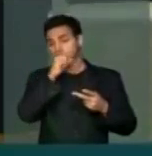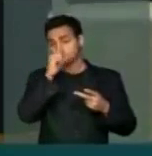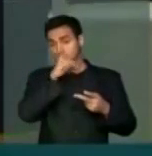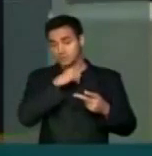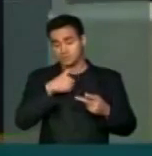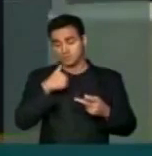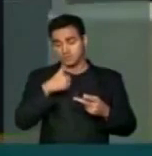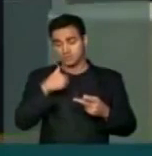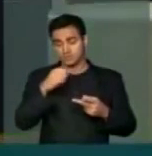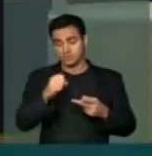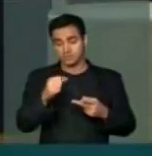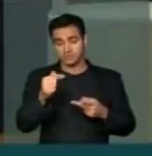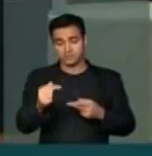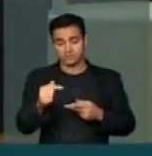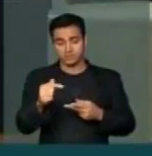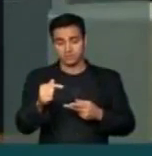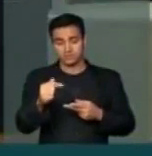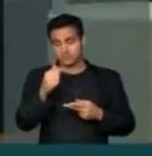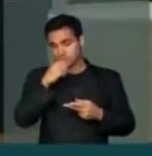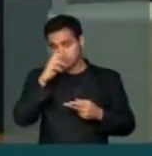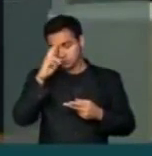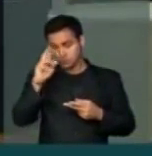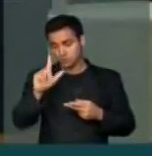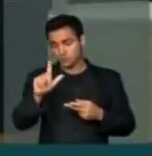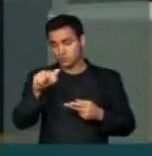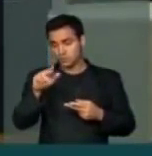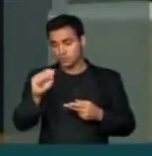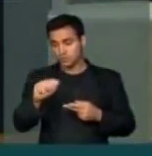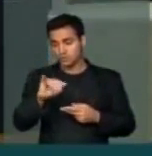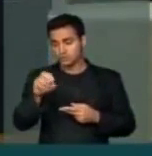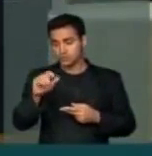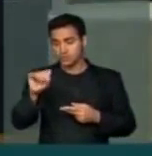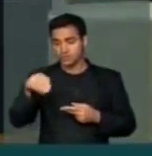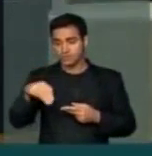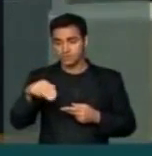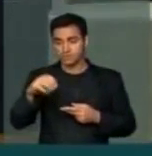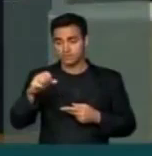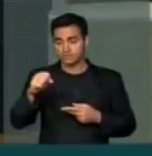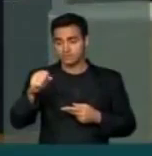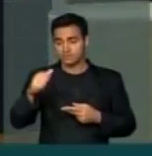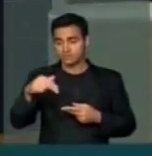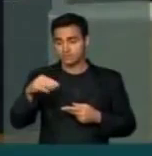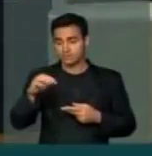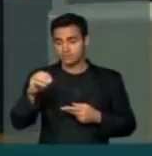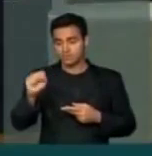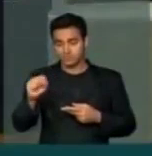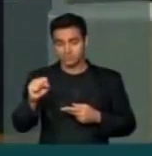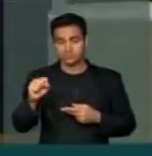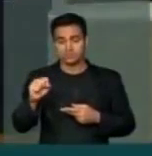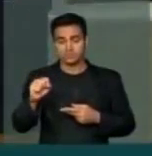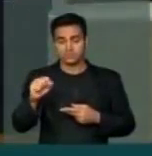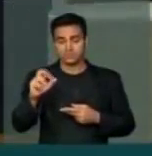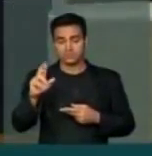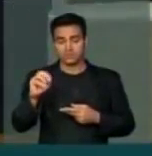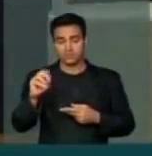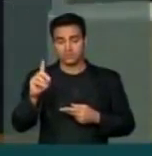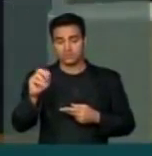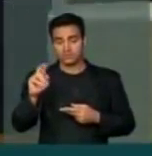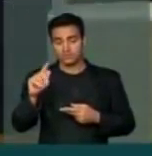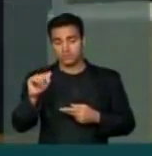anos, o seu Lunga, é o Joaquim Santos Rodrigues, folclórico que